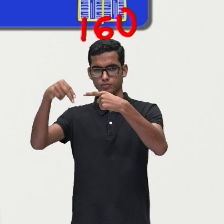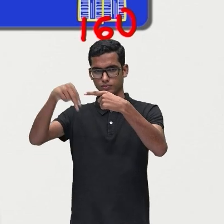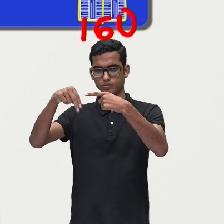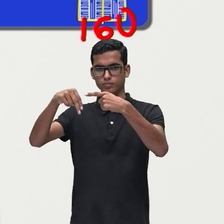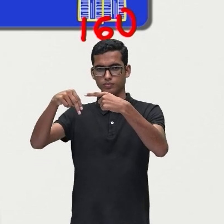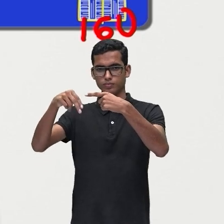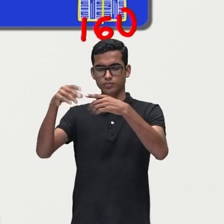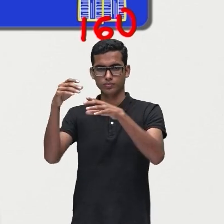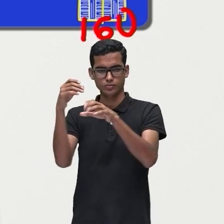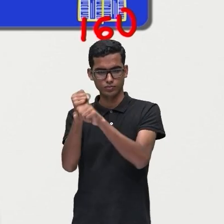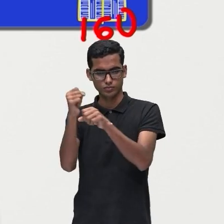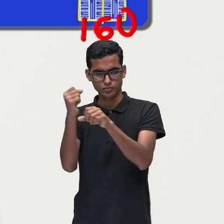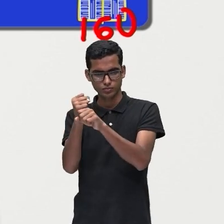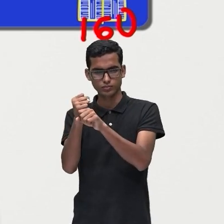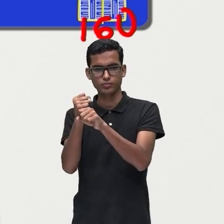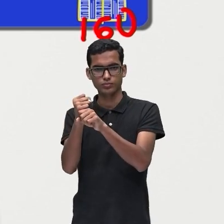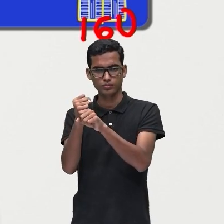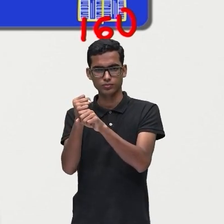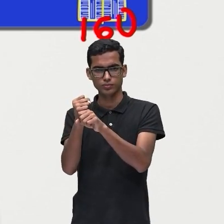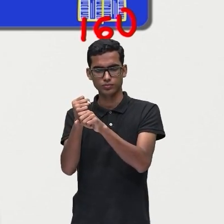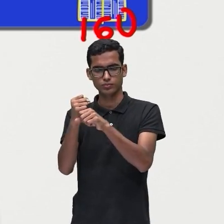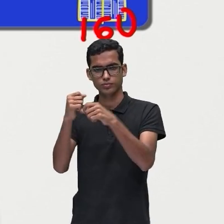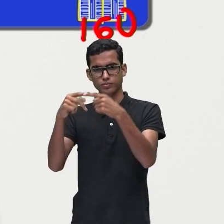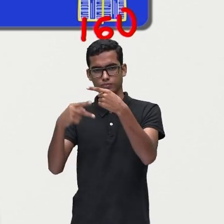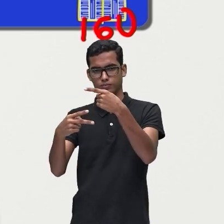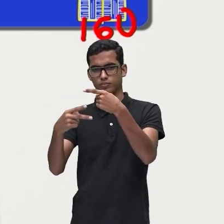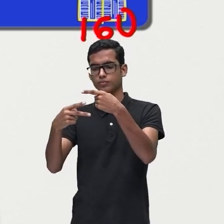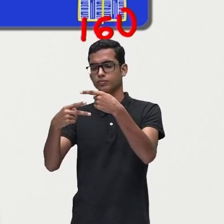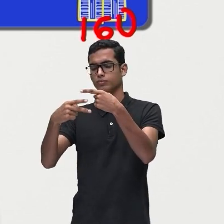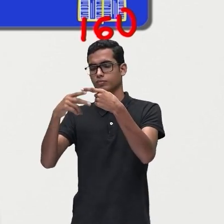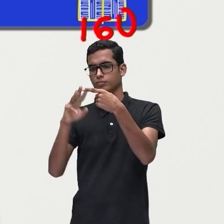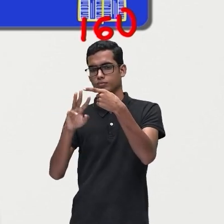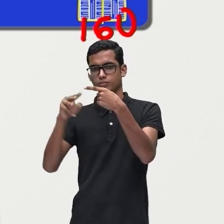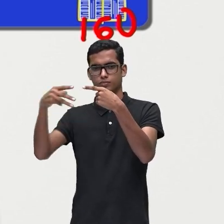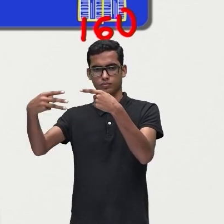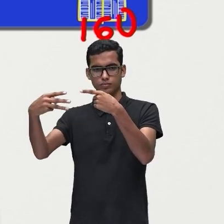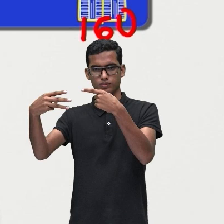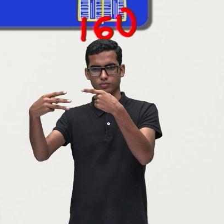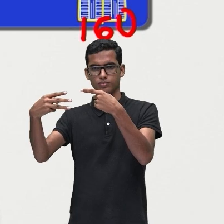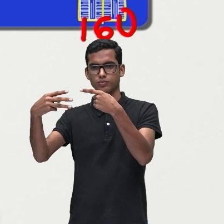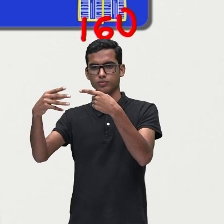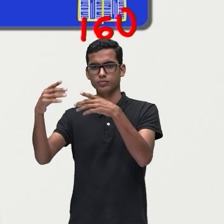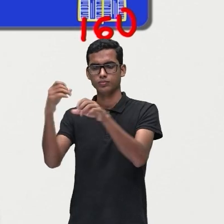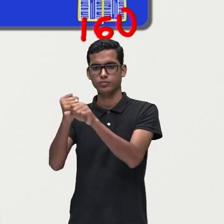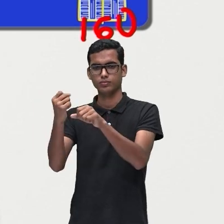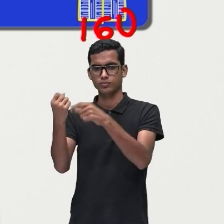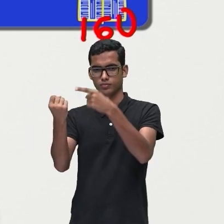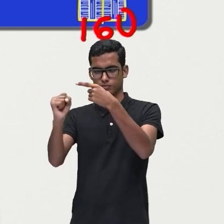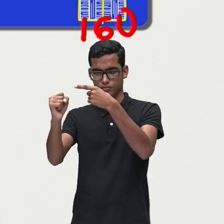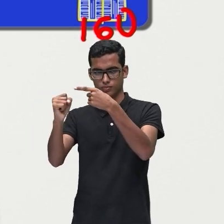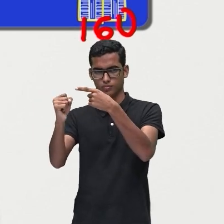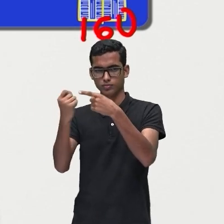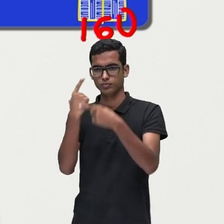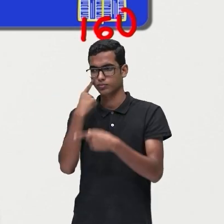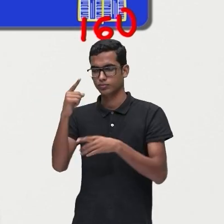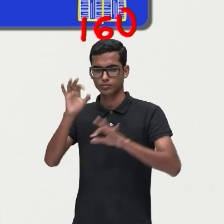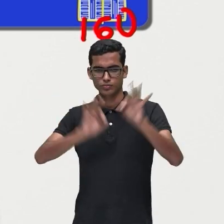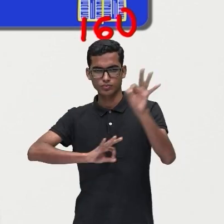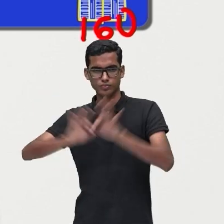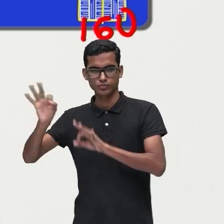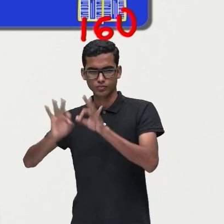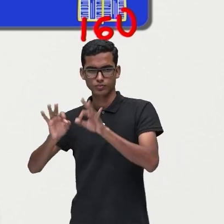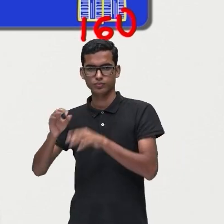gente calculou, como tem 3 roldanas, que vai ser 8, né? Que é igual a 8. Então, você vai ter